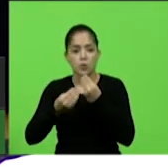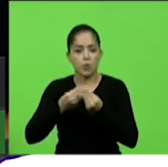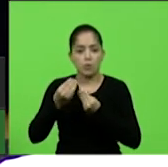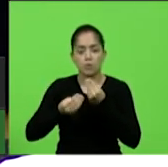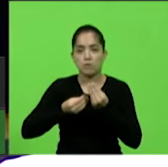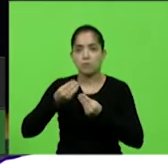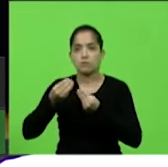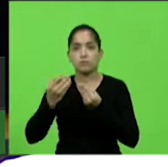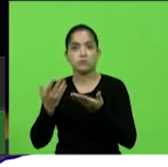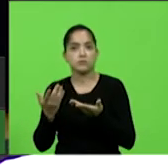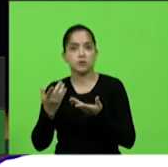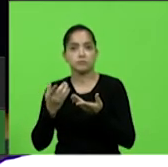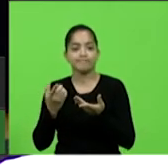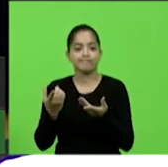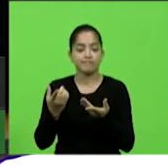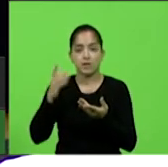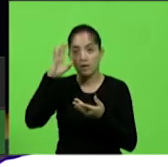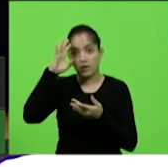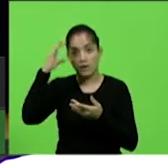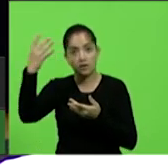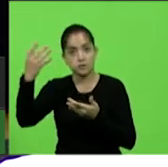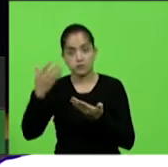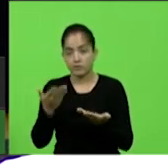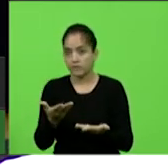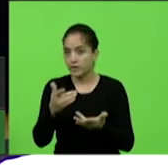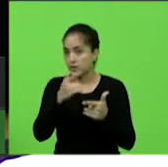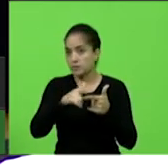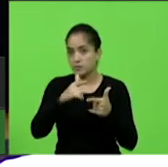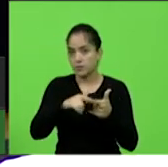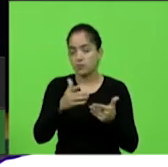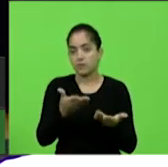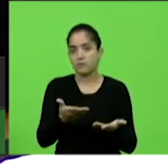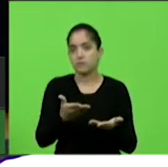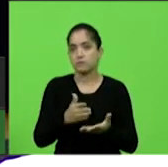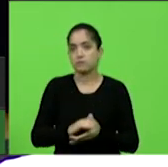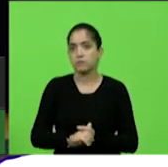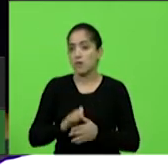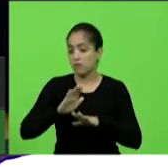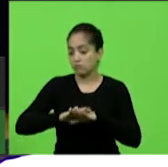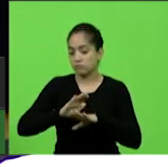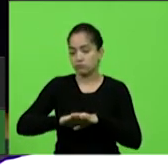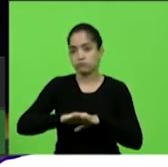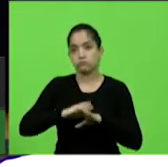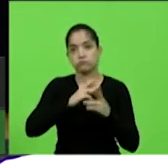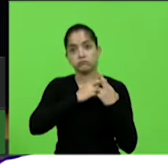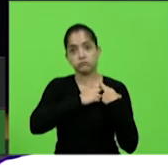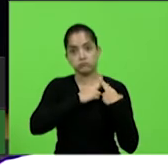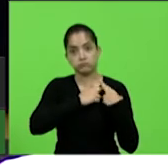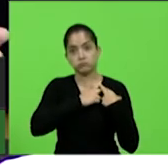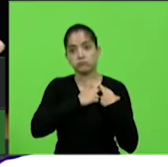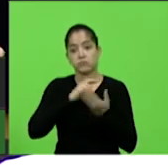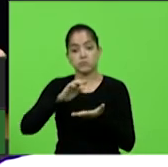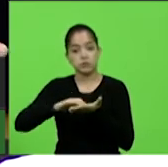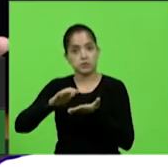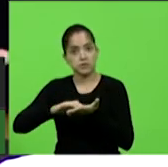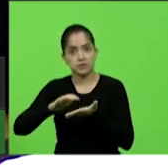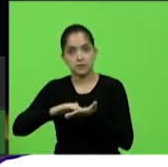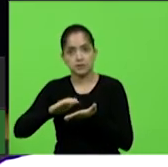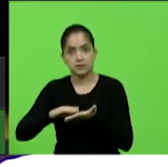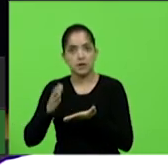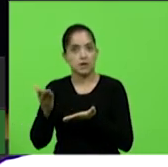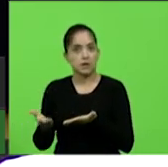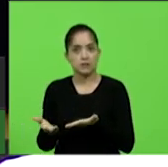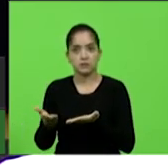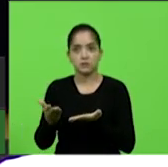uma alternativa para resolver o problema do SAMU. É papel do governo, é papel do secretário. O secretário já está 2 anos com